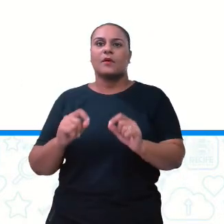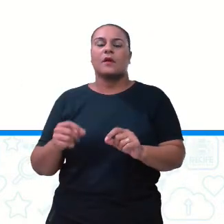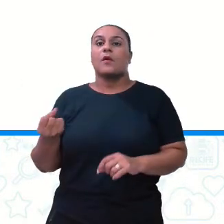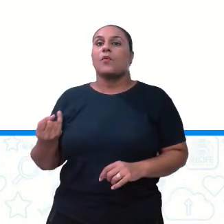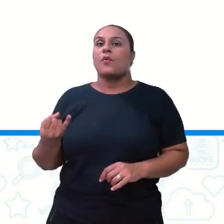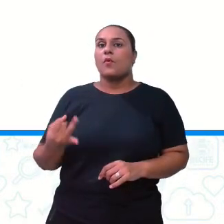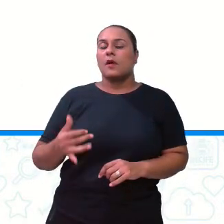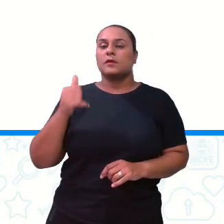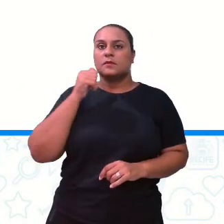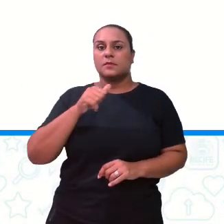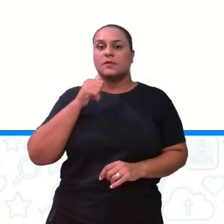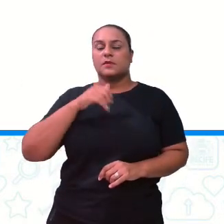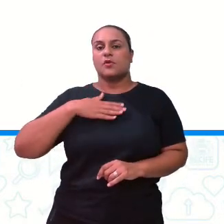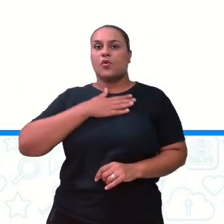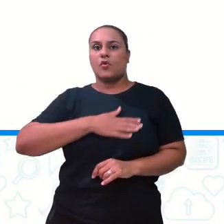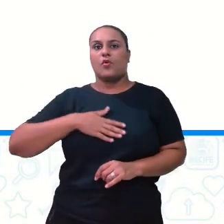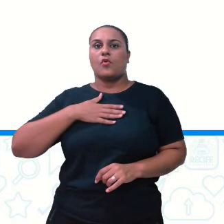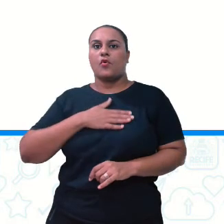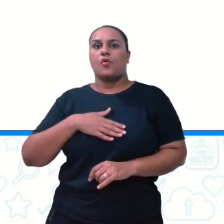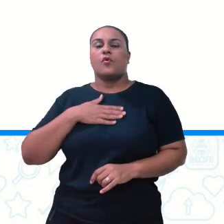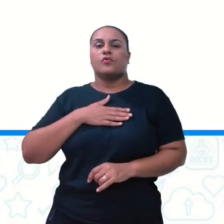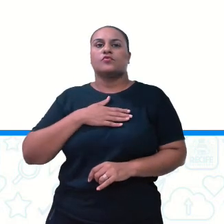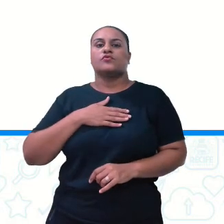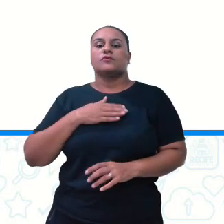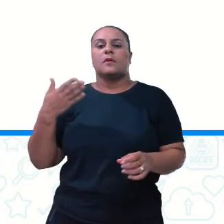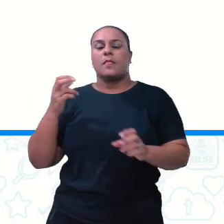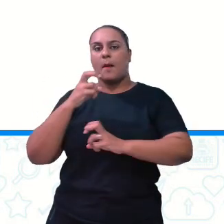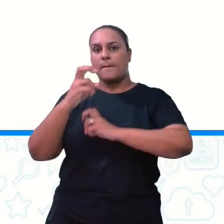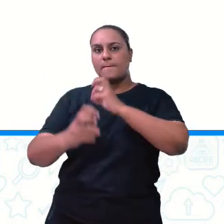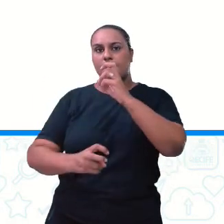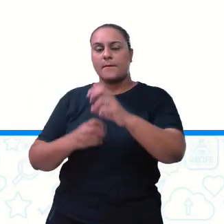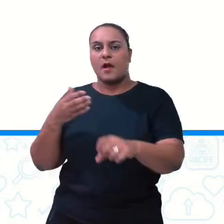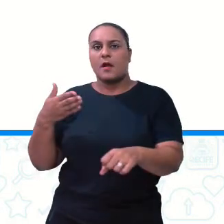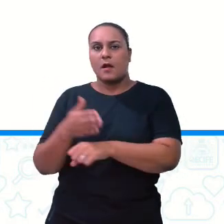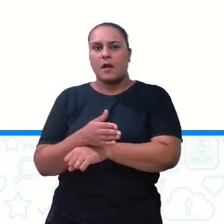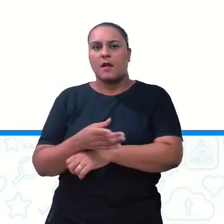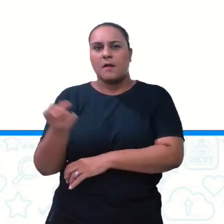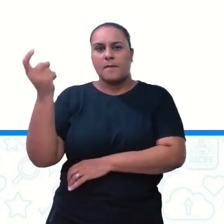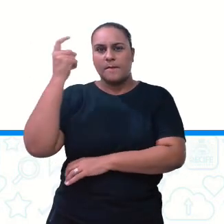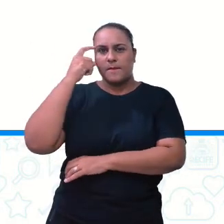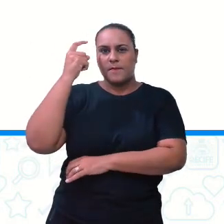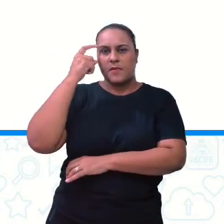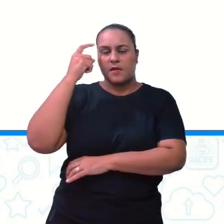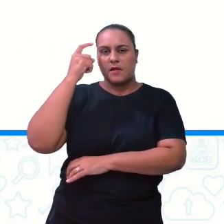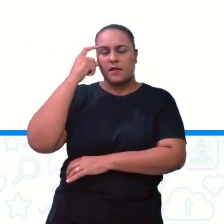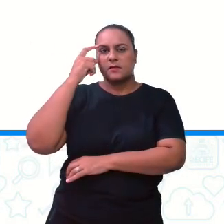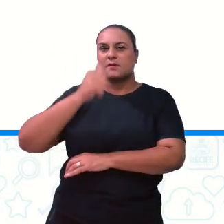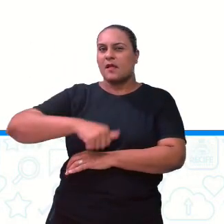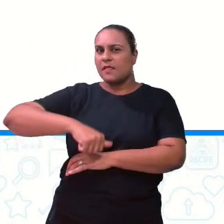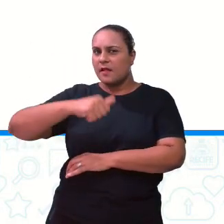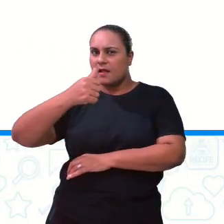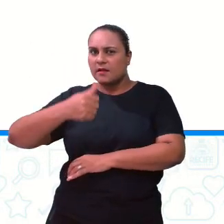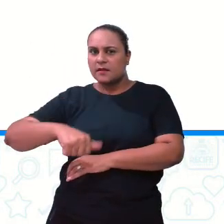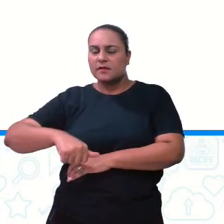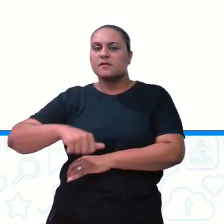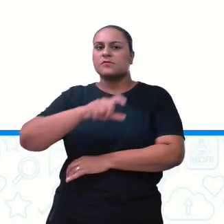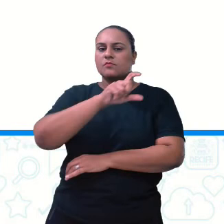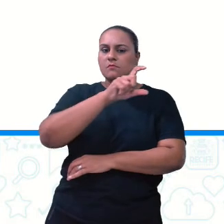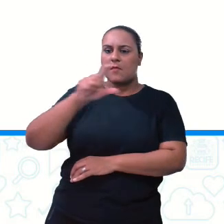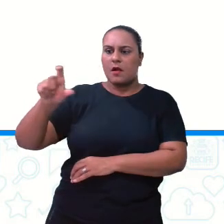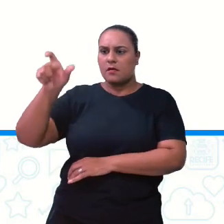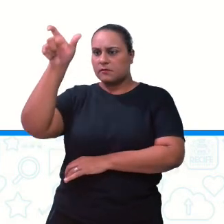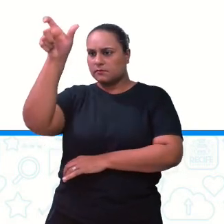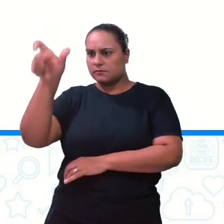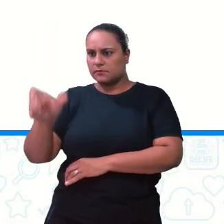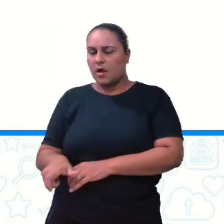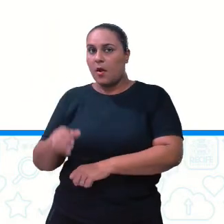quantas meninas gostam de ir ao parque? Pensem aí, façam a leitura horizontal